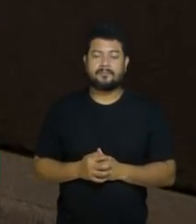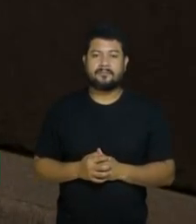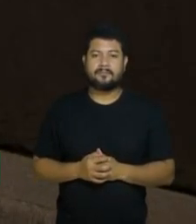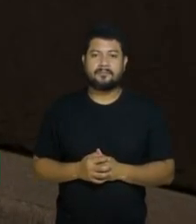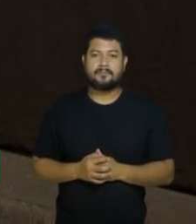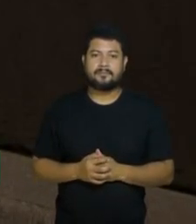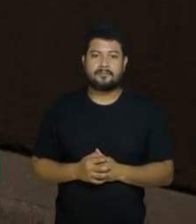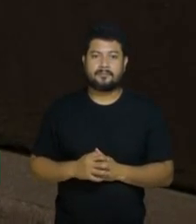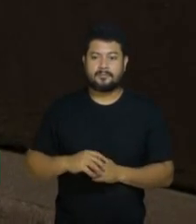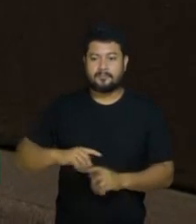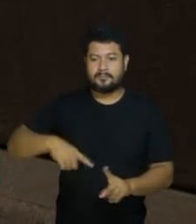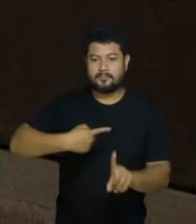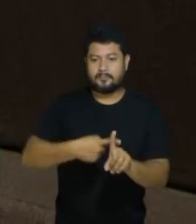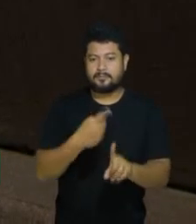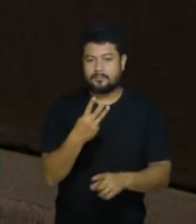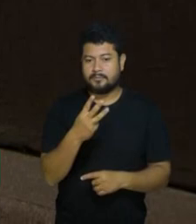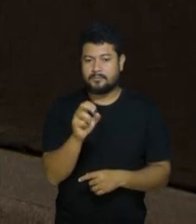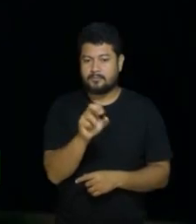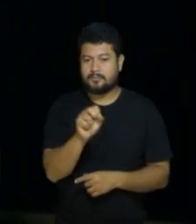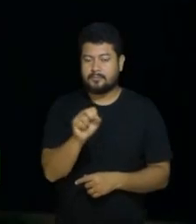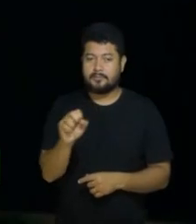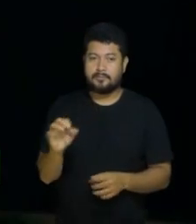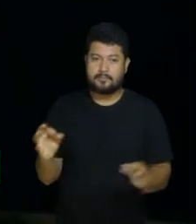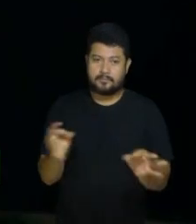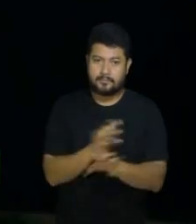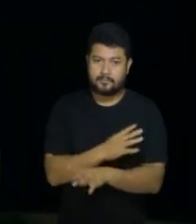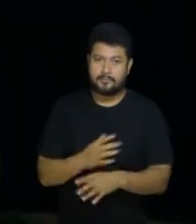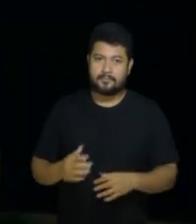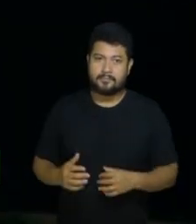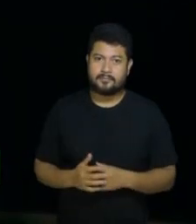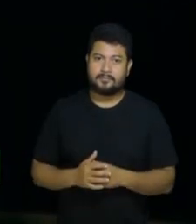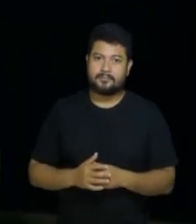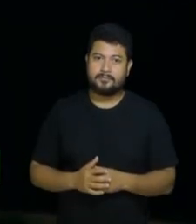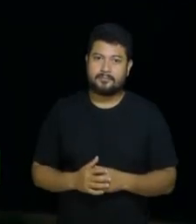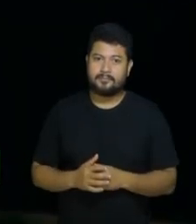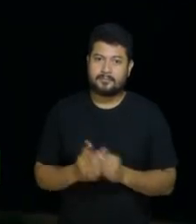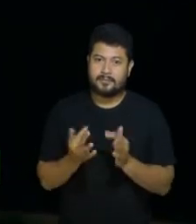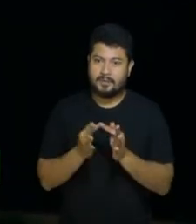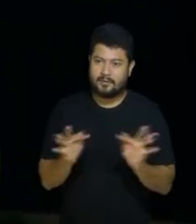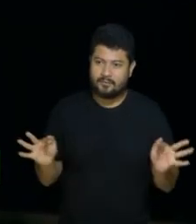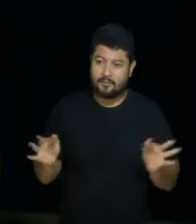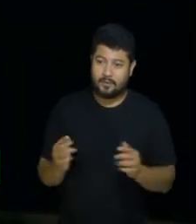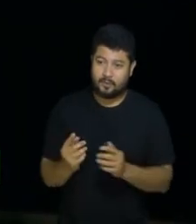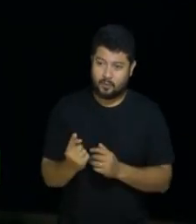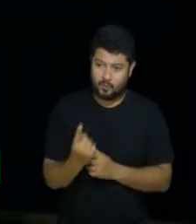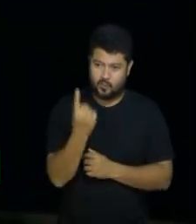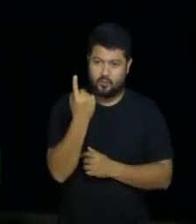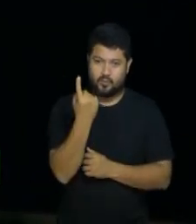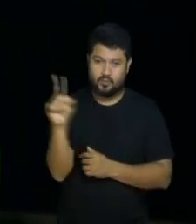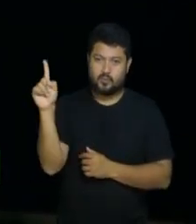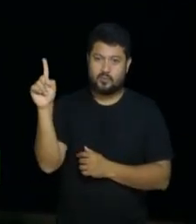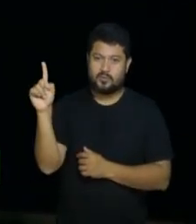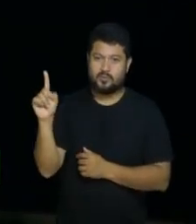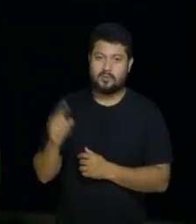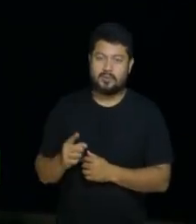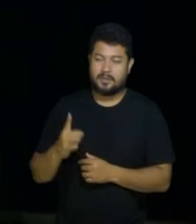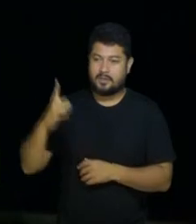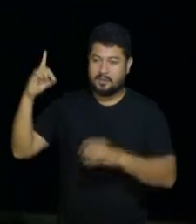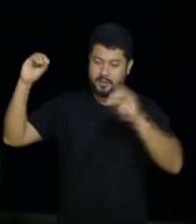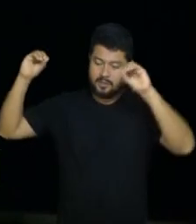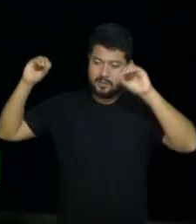Mais 30 segundos, deputada. Só faltou a última frase que não pode faltar nas minhas falas. Que Deus nos